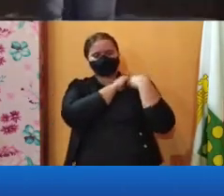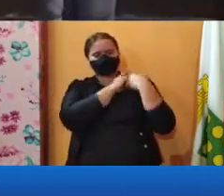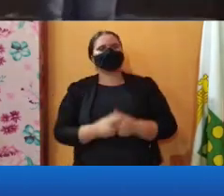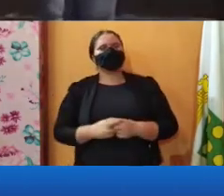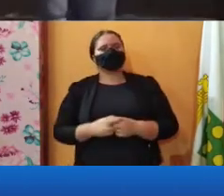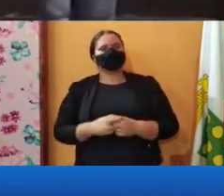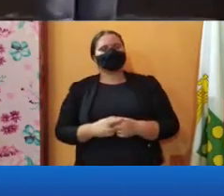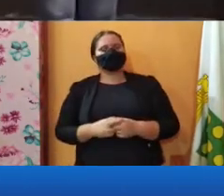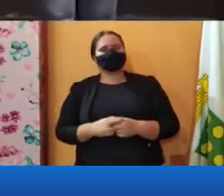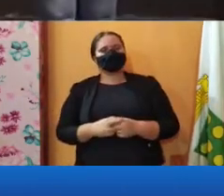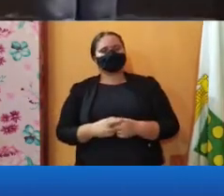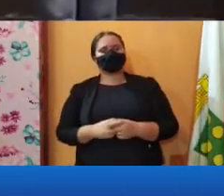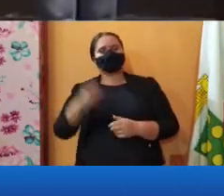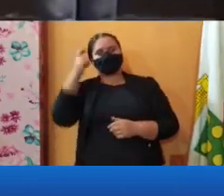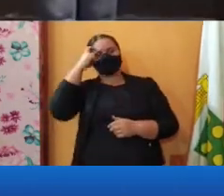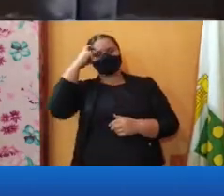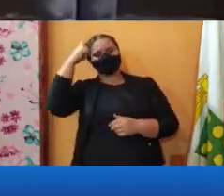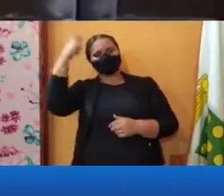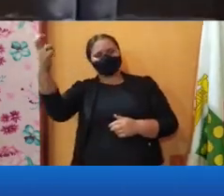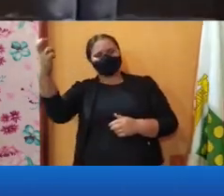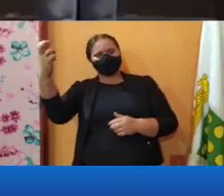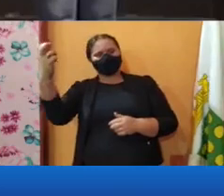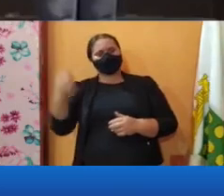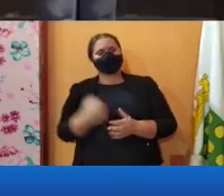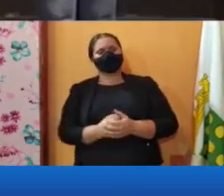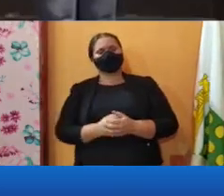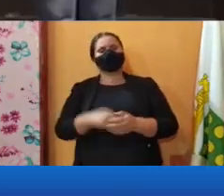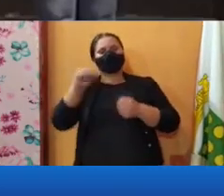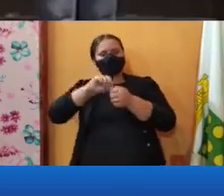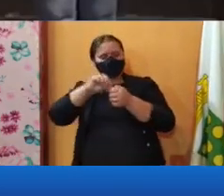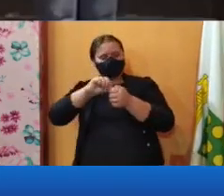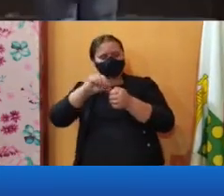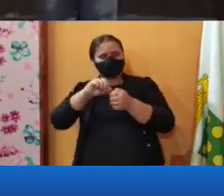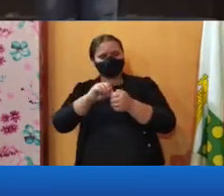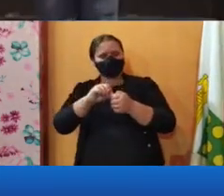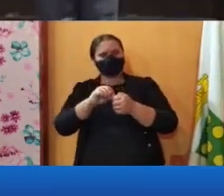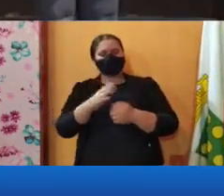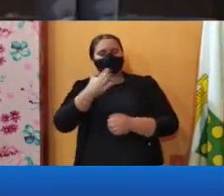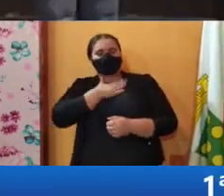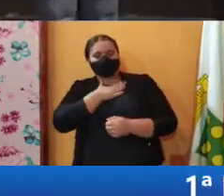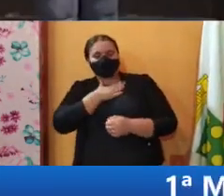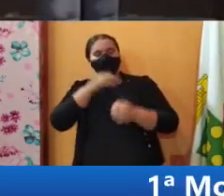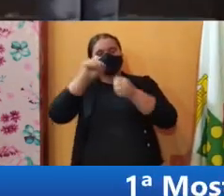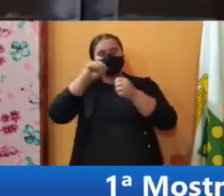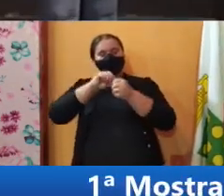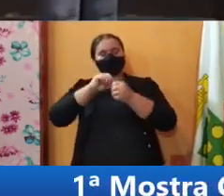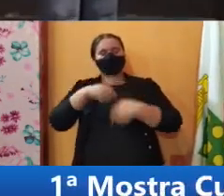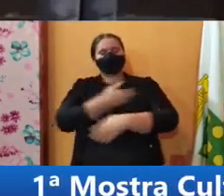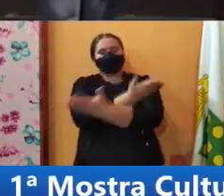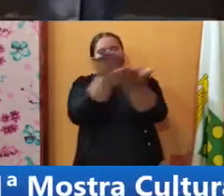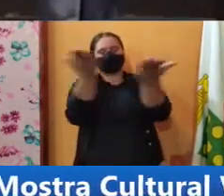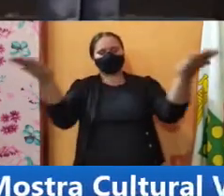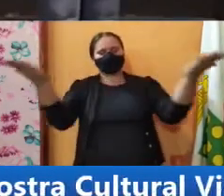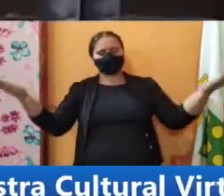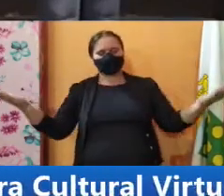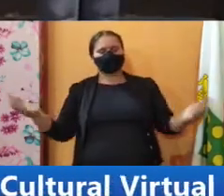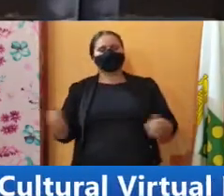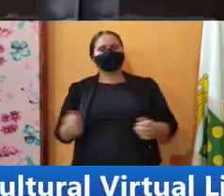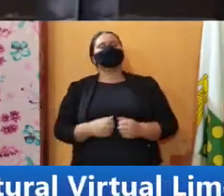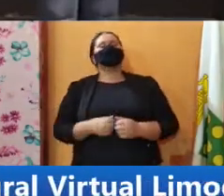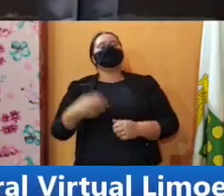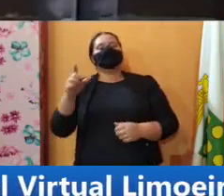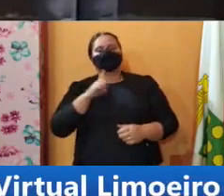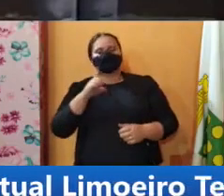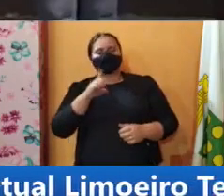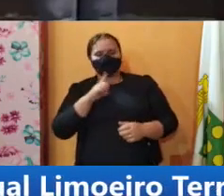eu costumo dizer que cultura a gente não faz para si, a gente faz pelo outro. Então, nós estamos para servir e não para